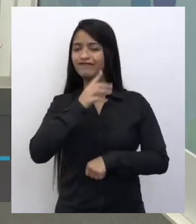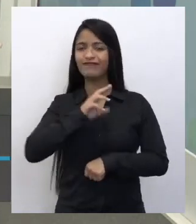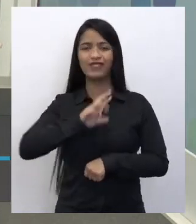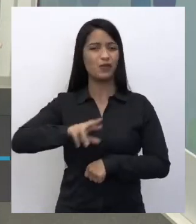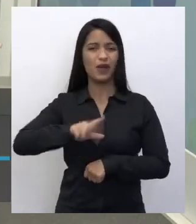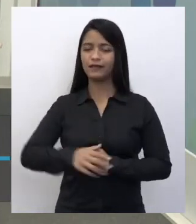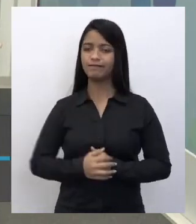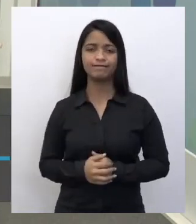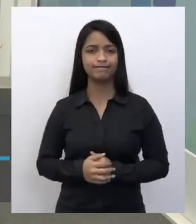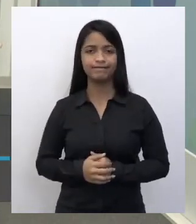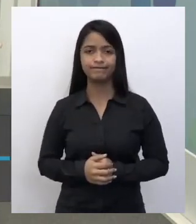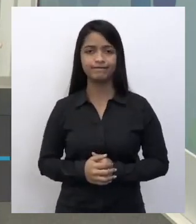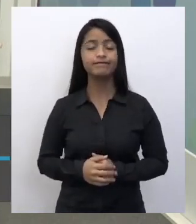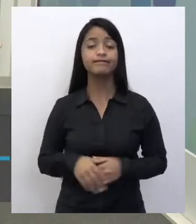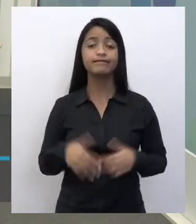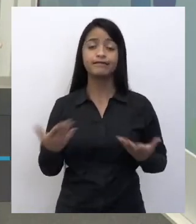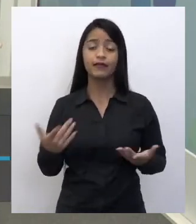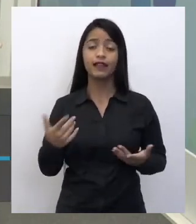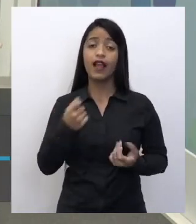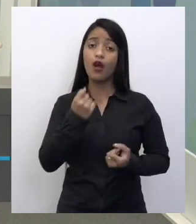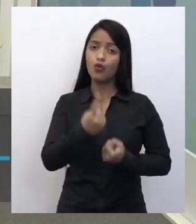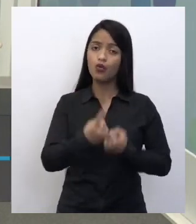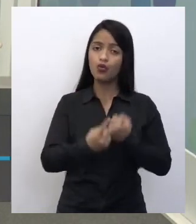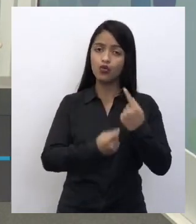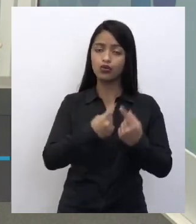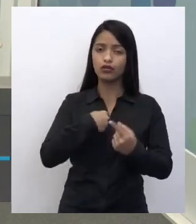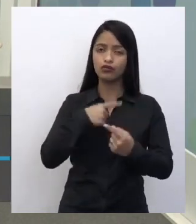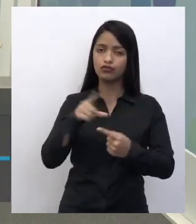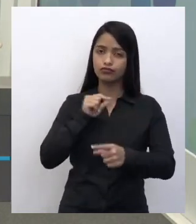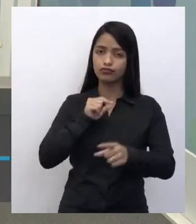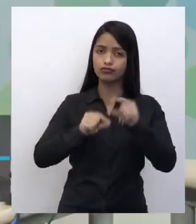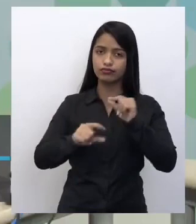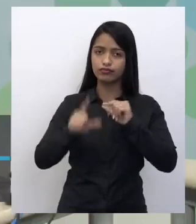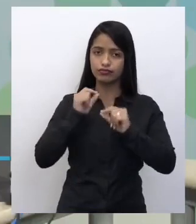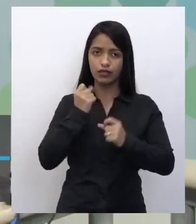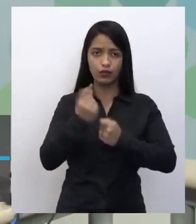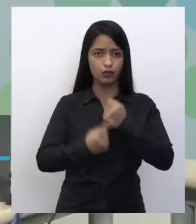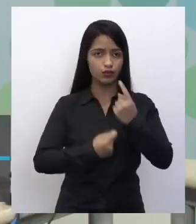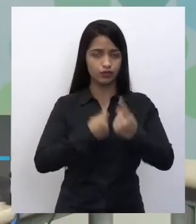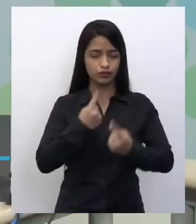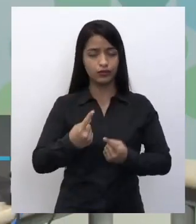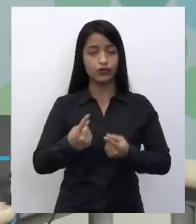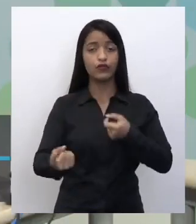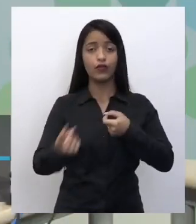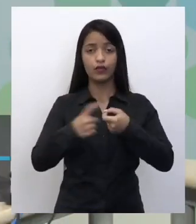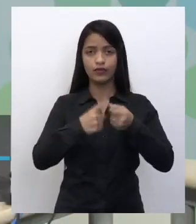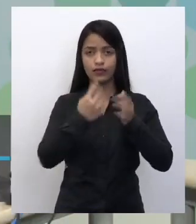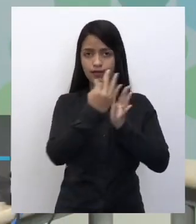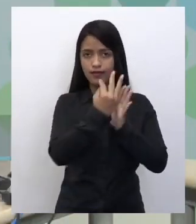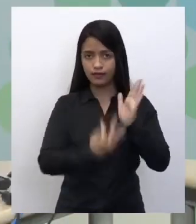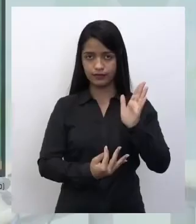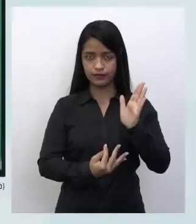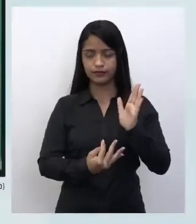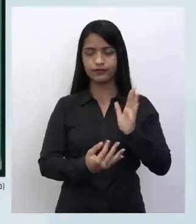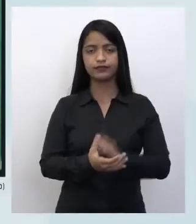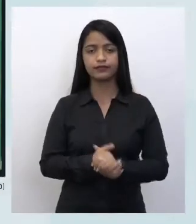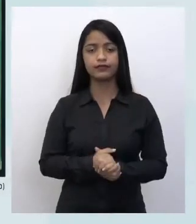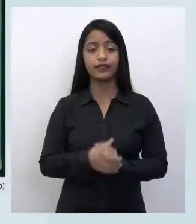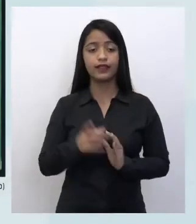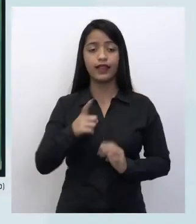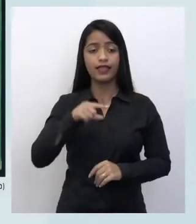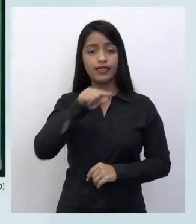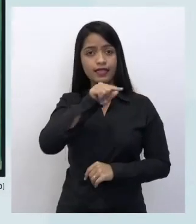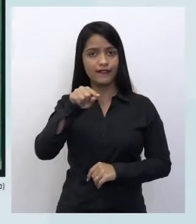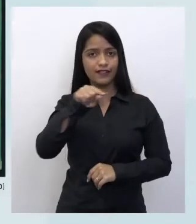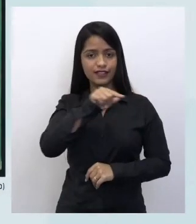lá, ó. Aqui eu retirei alguns, só alguns exemplos, uhum. Tá? Aí eu vou voltar aqui no texto. Então temos lá, o travessão, mas afinal de contas,